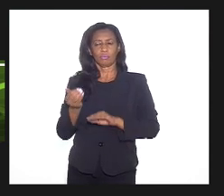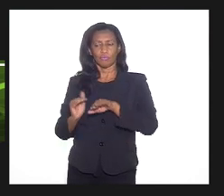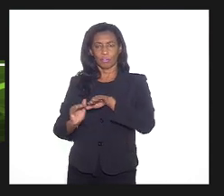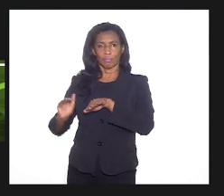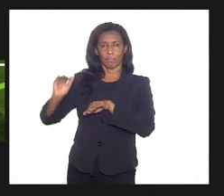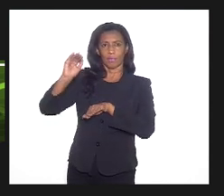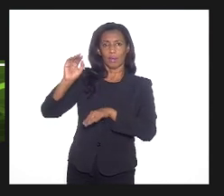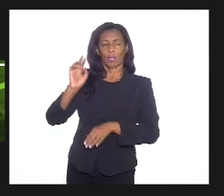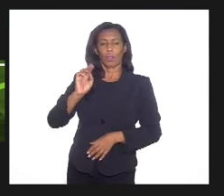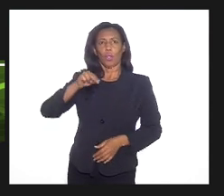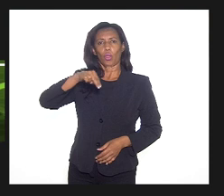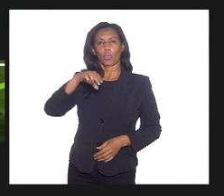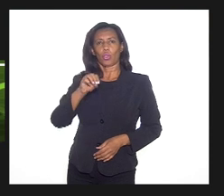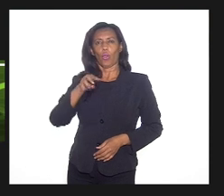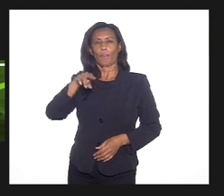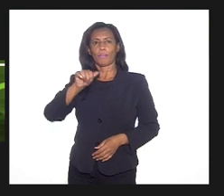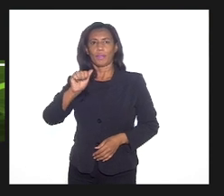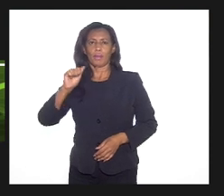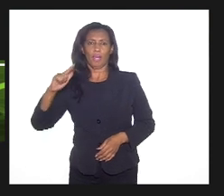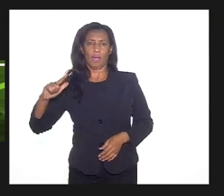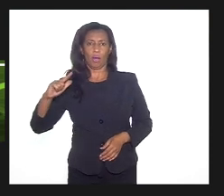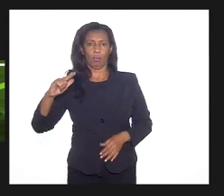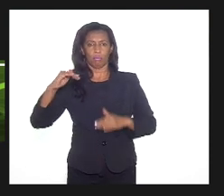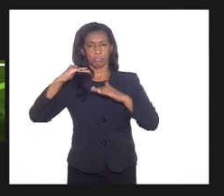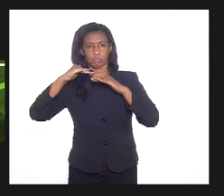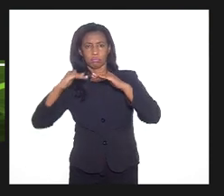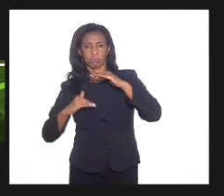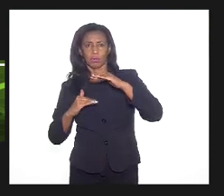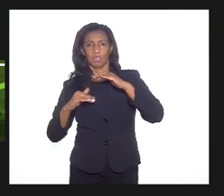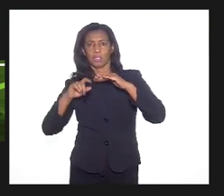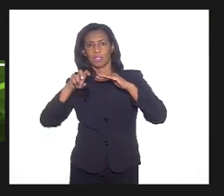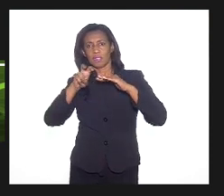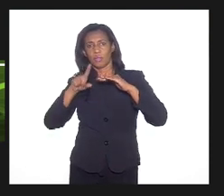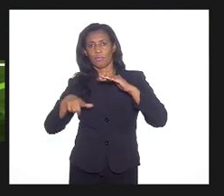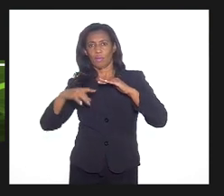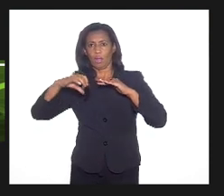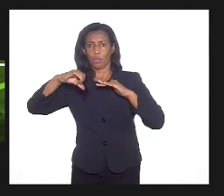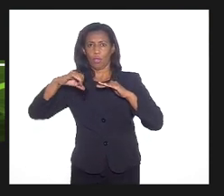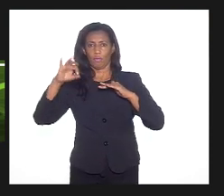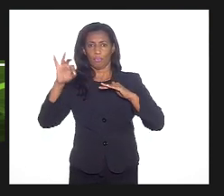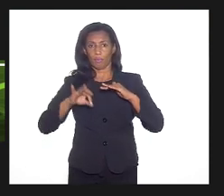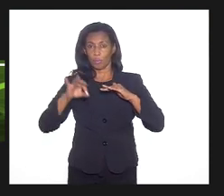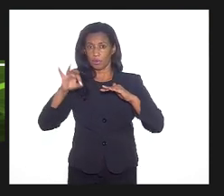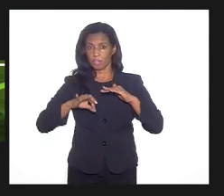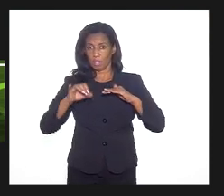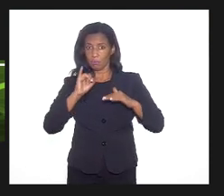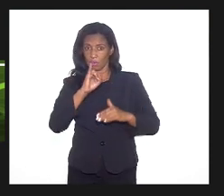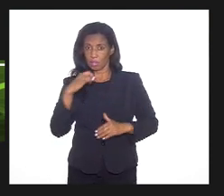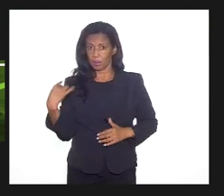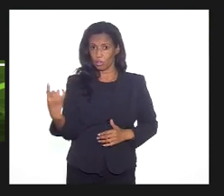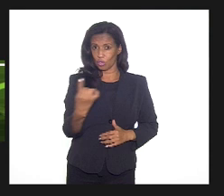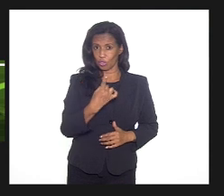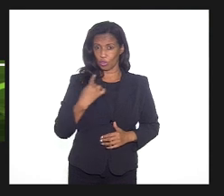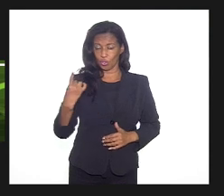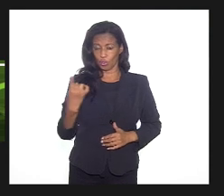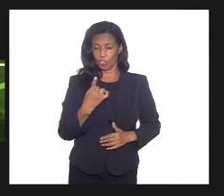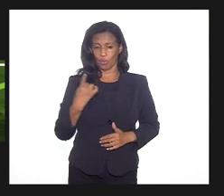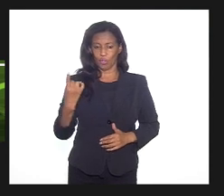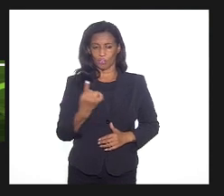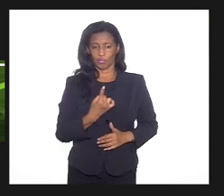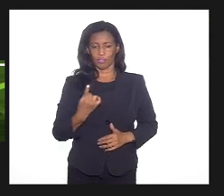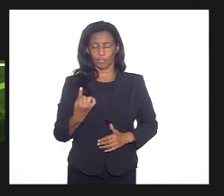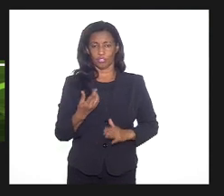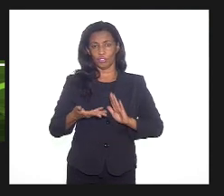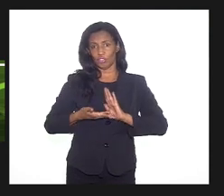um decréscimo de 5,9% se nós deflacionarmos, né? Se